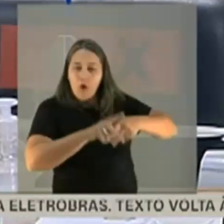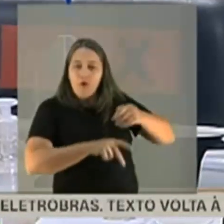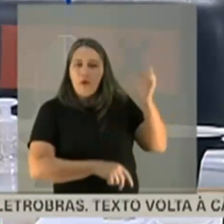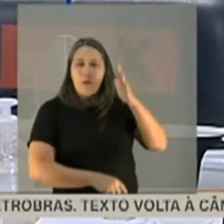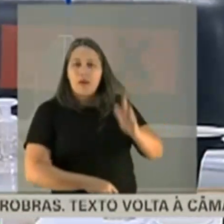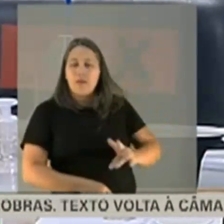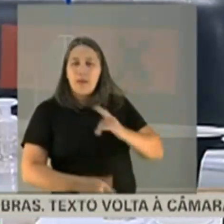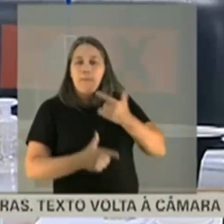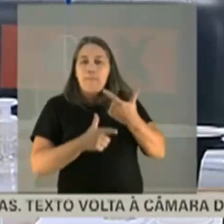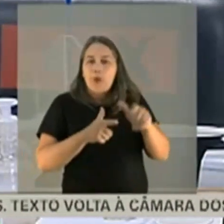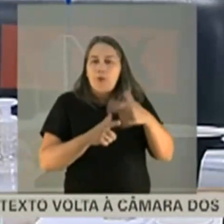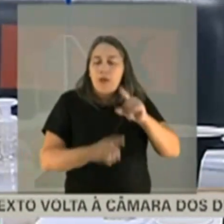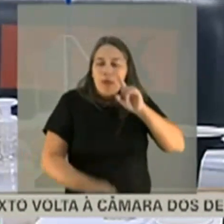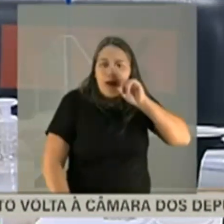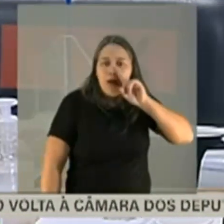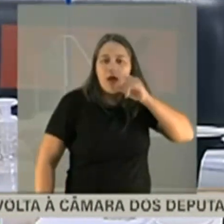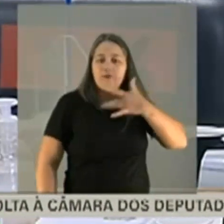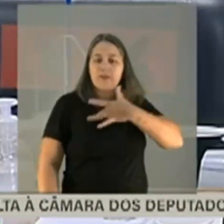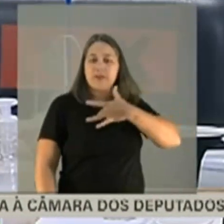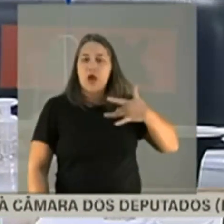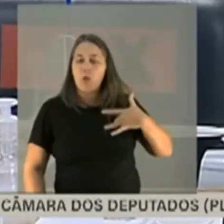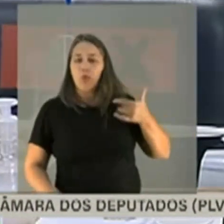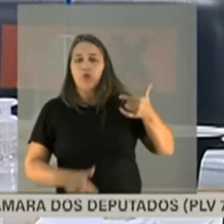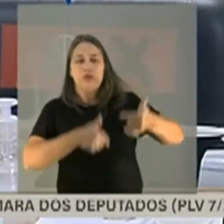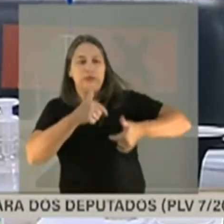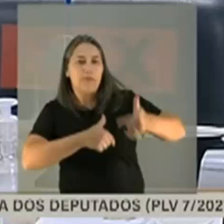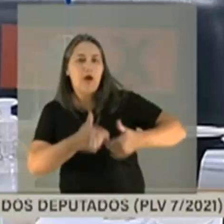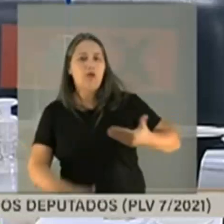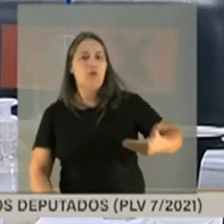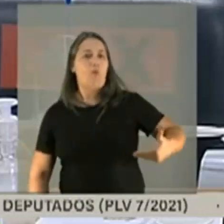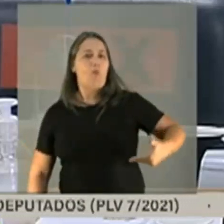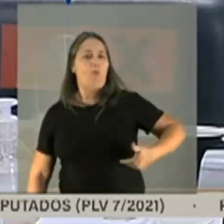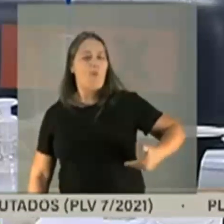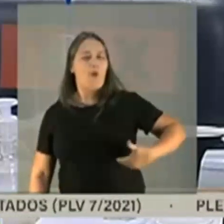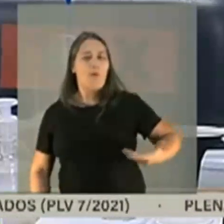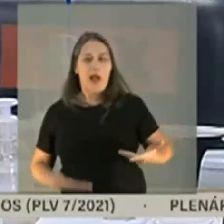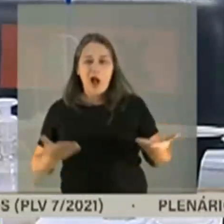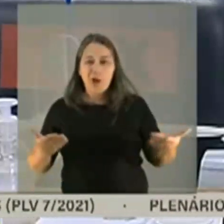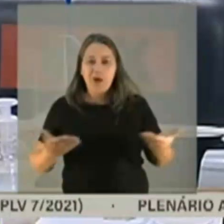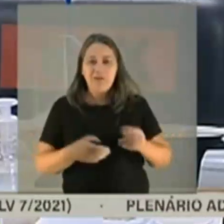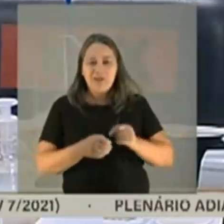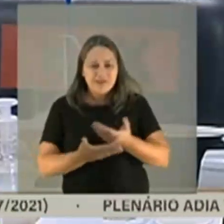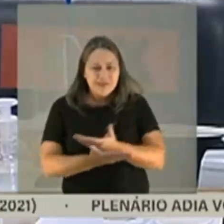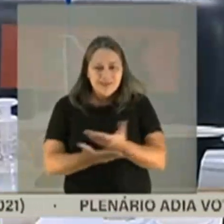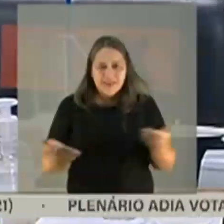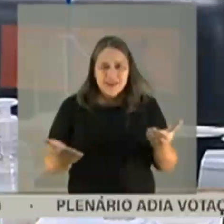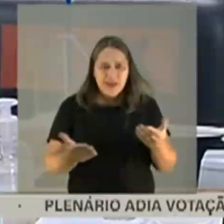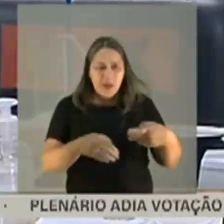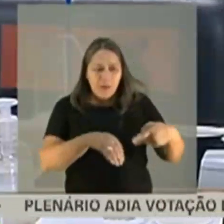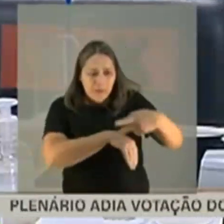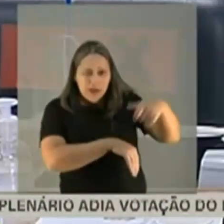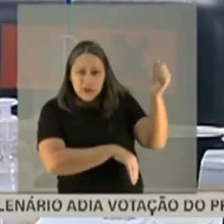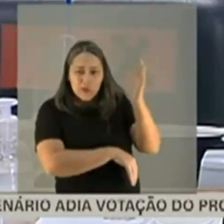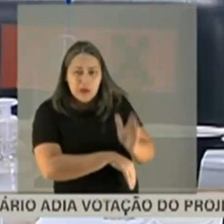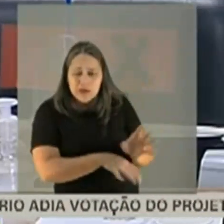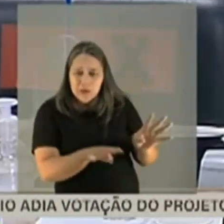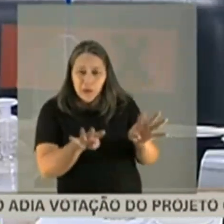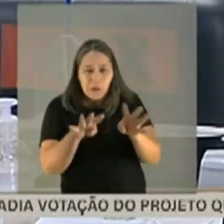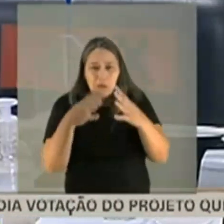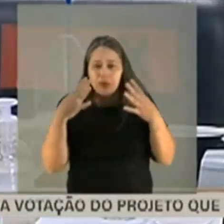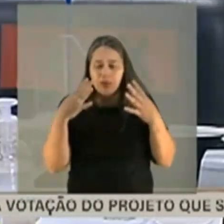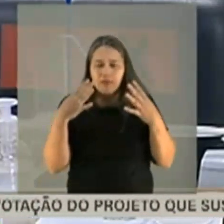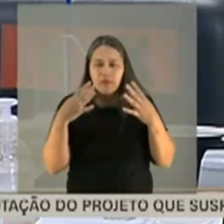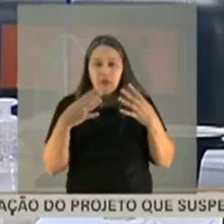tem problemas graves de emprego, de fome, se faz isso aqui, que o Brasil está vendo.